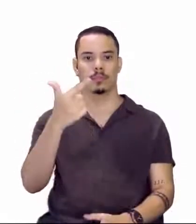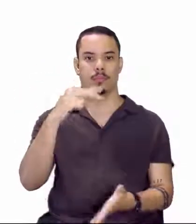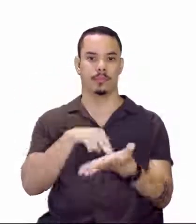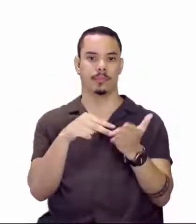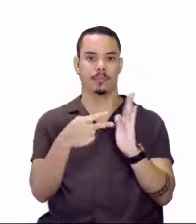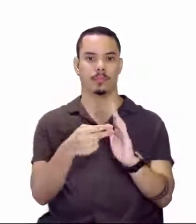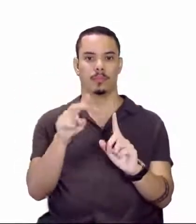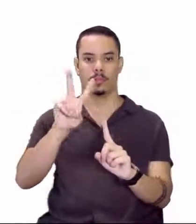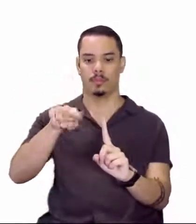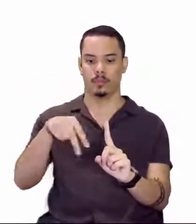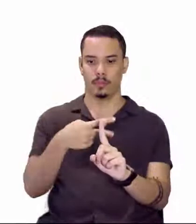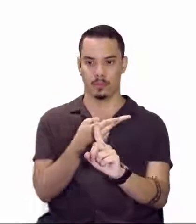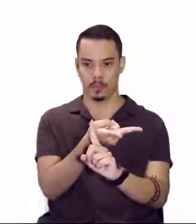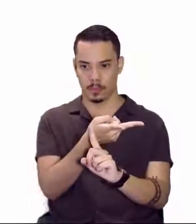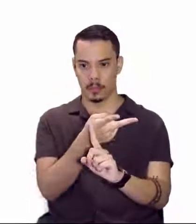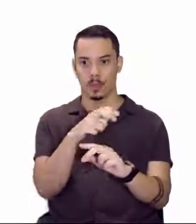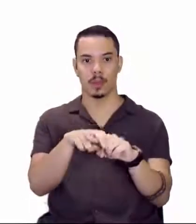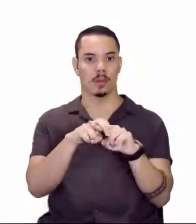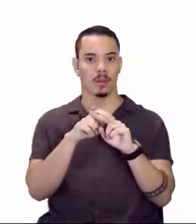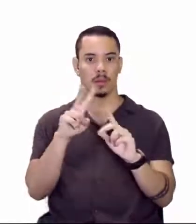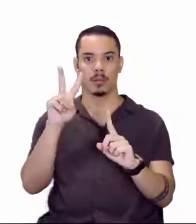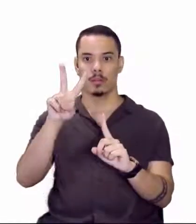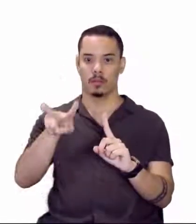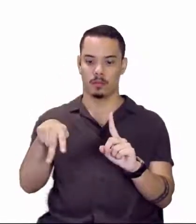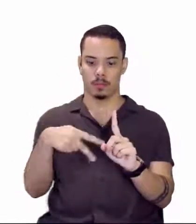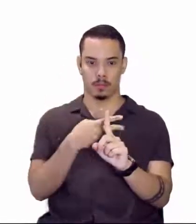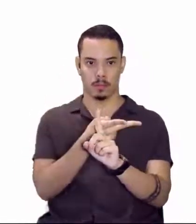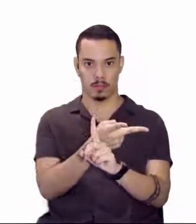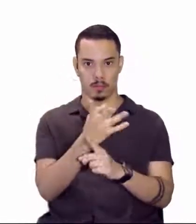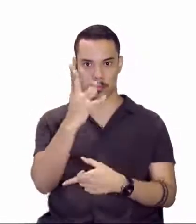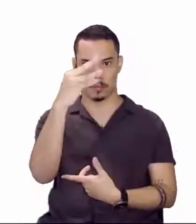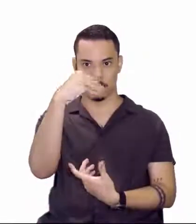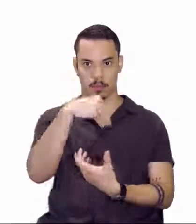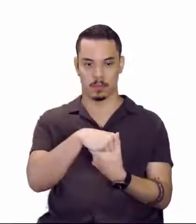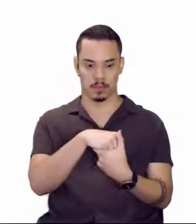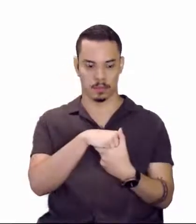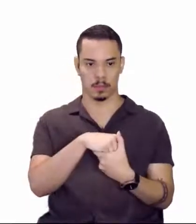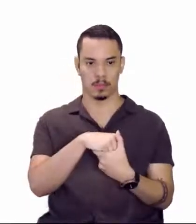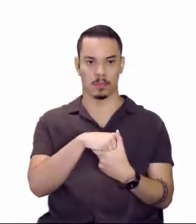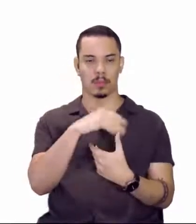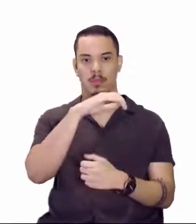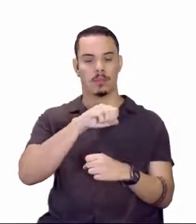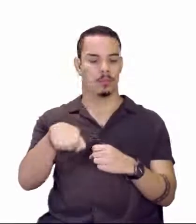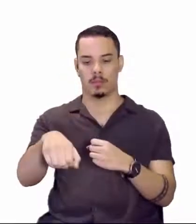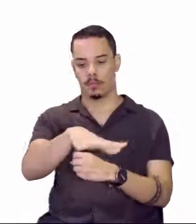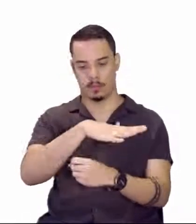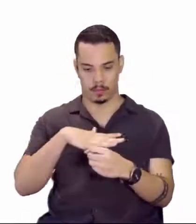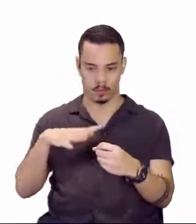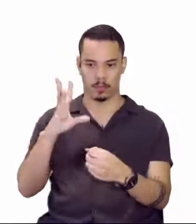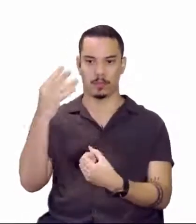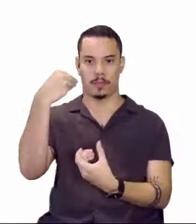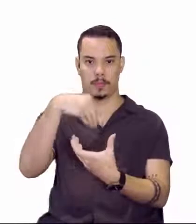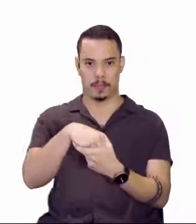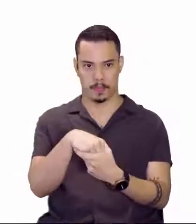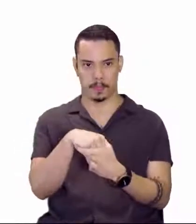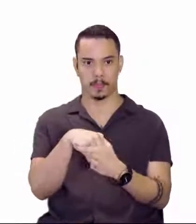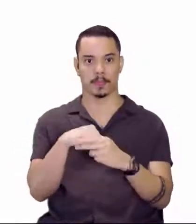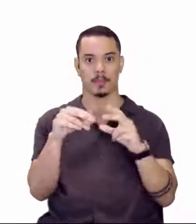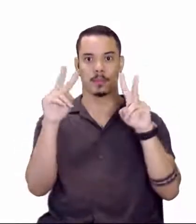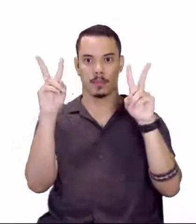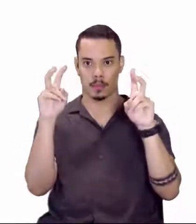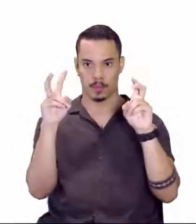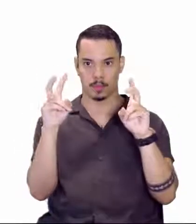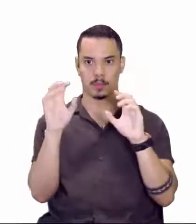transição. E nós temos os transição interna e transição externa. Com relação de